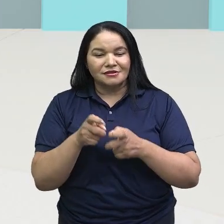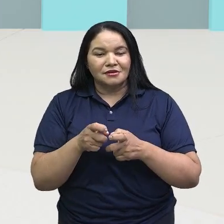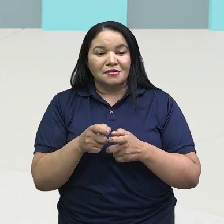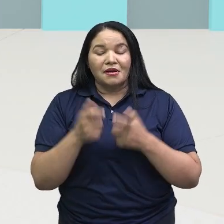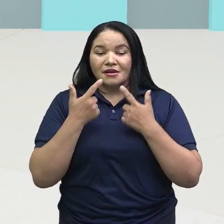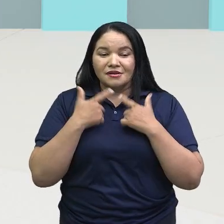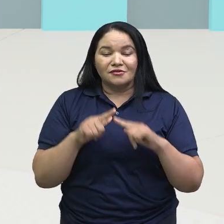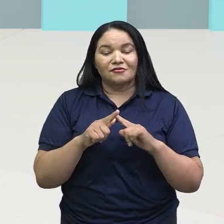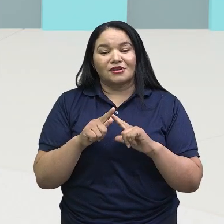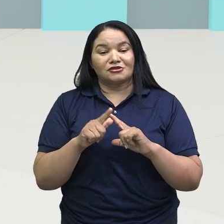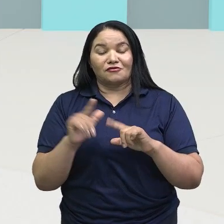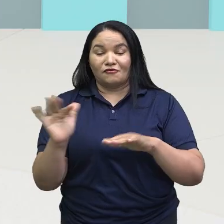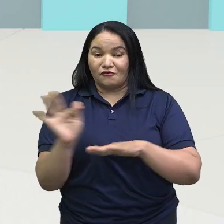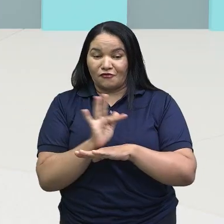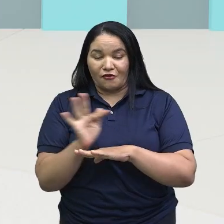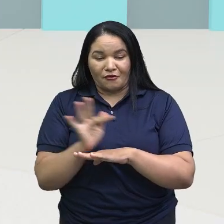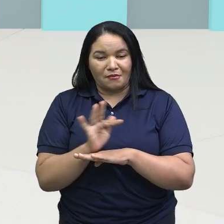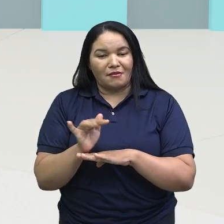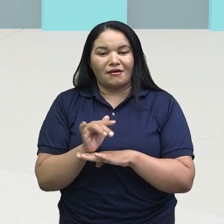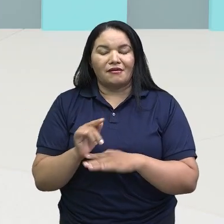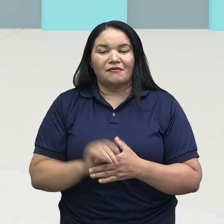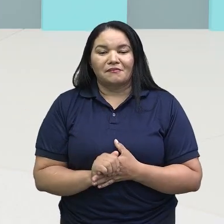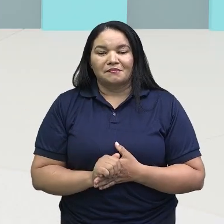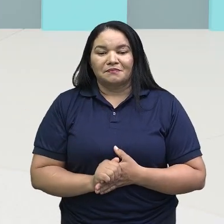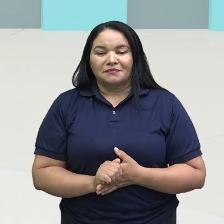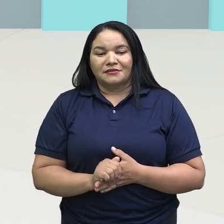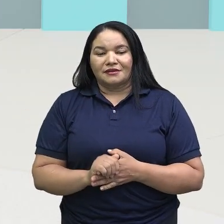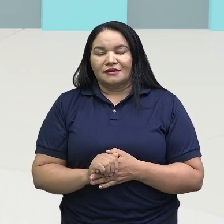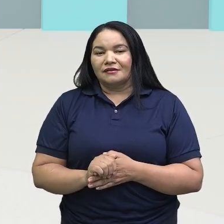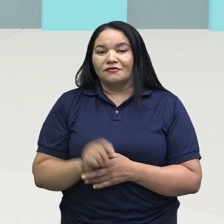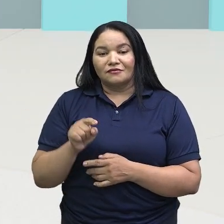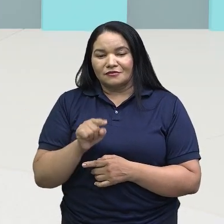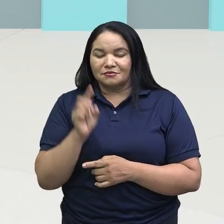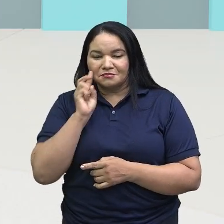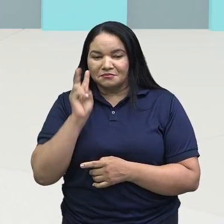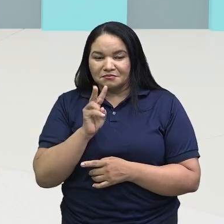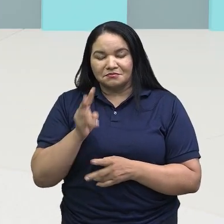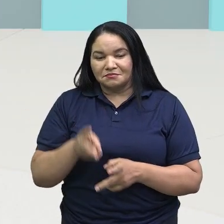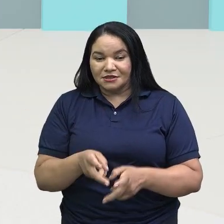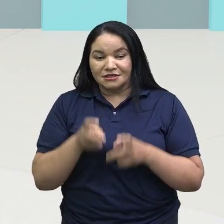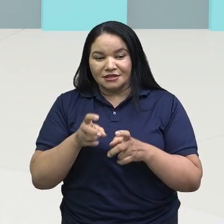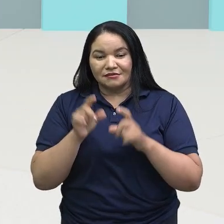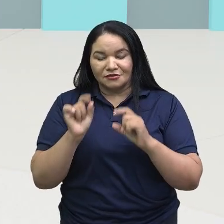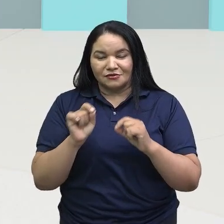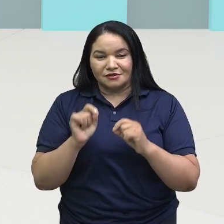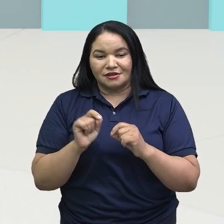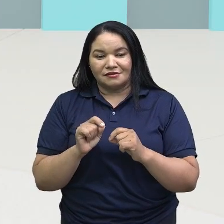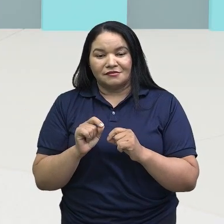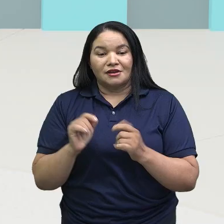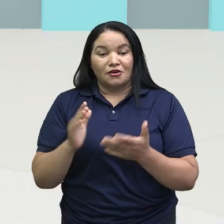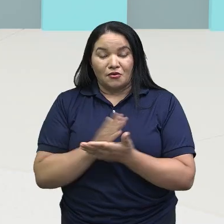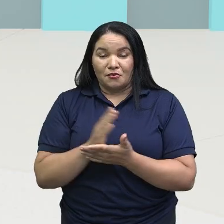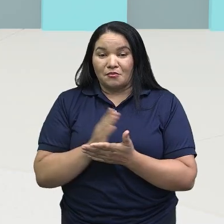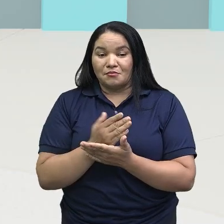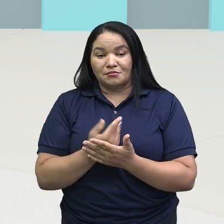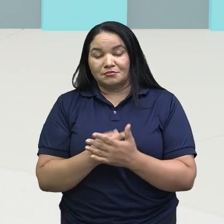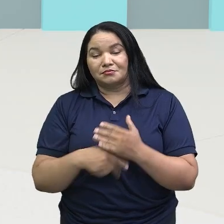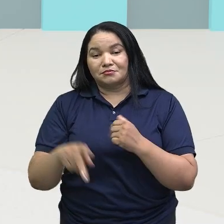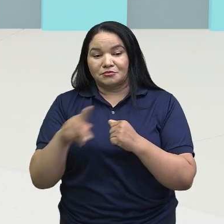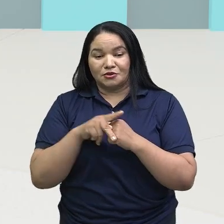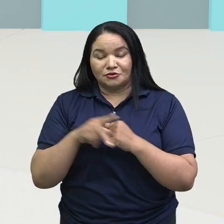linguagem totalmente formal, e você vê que nós temos a supressão aí do pronome tu,